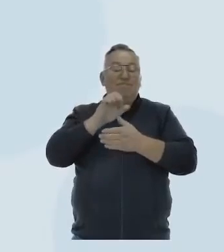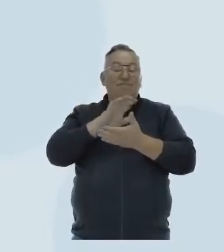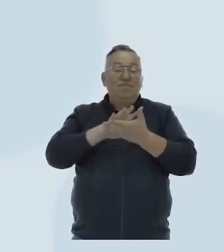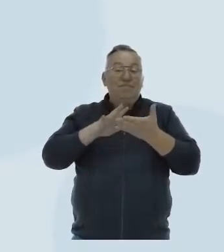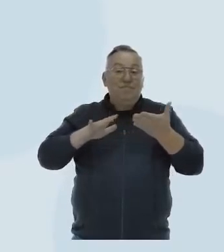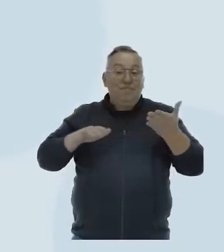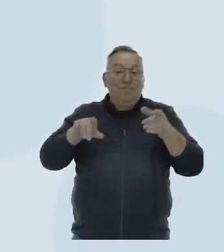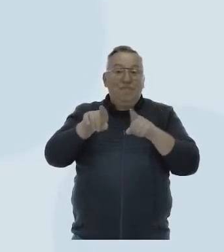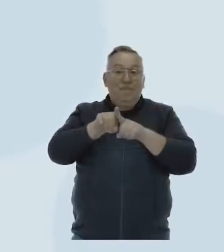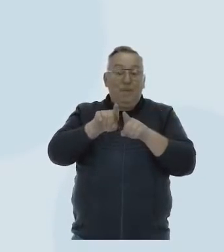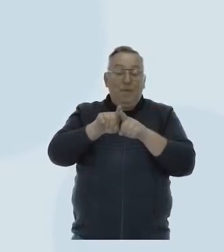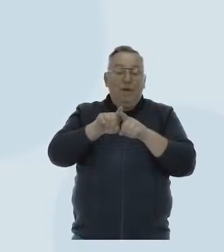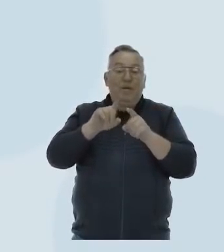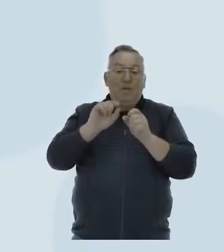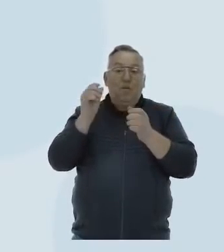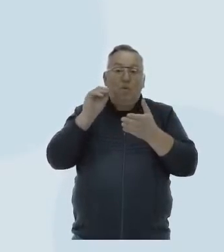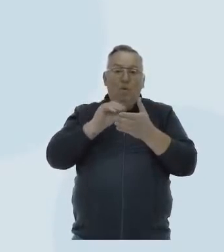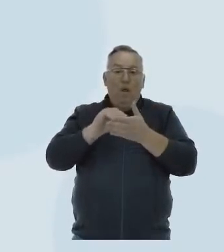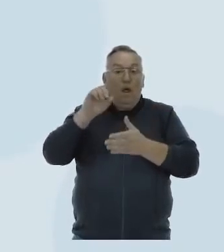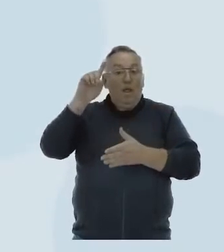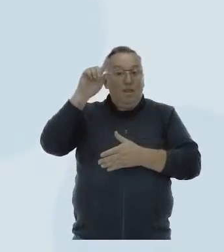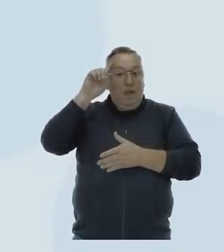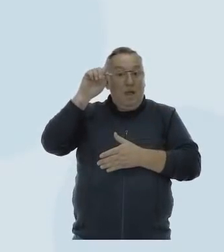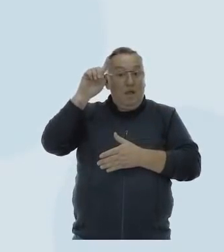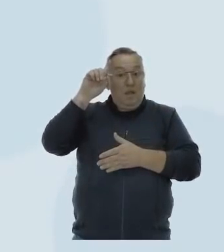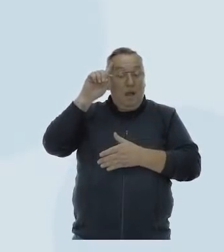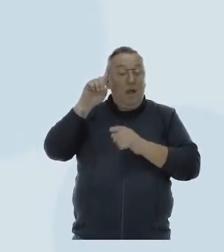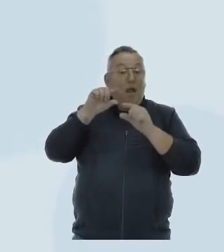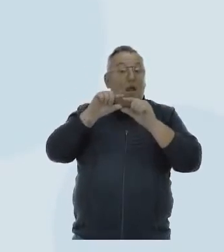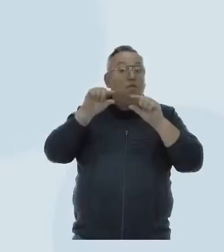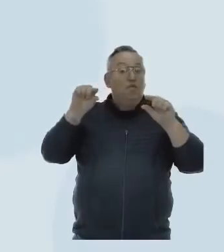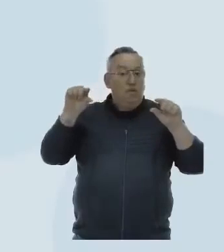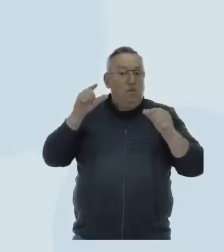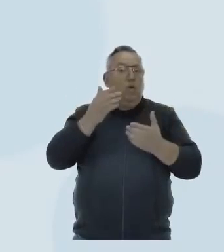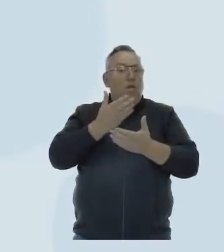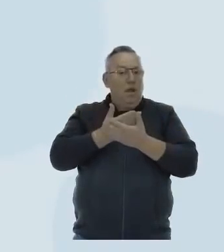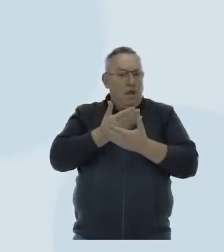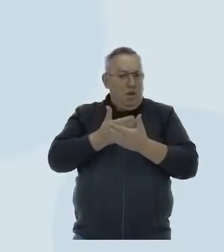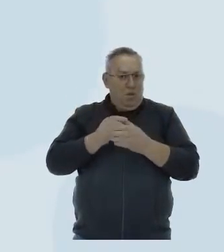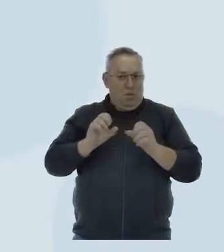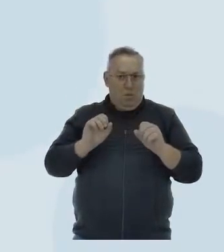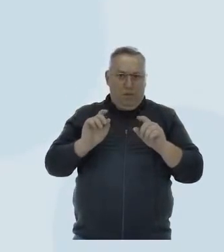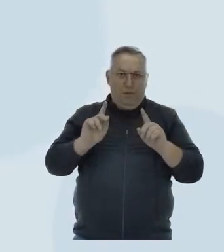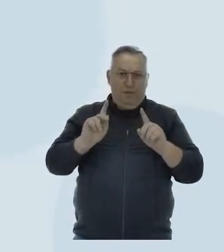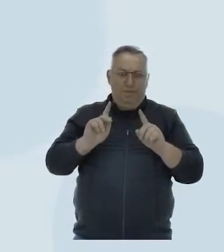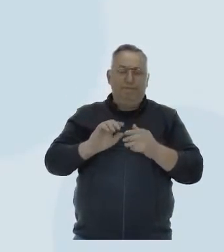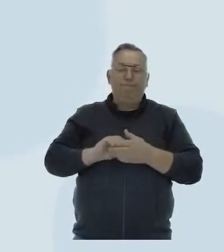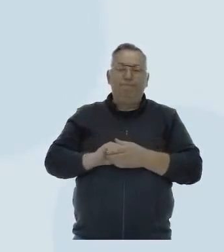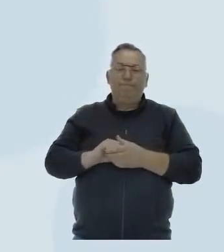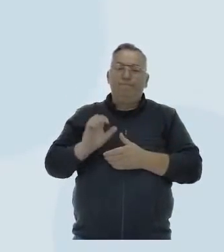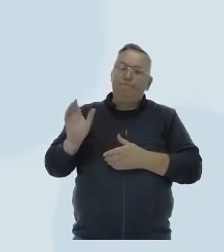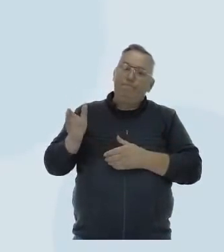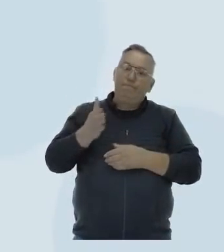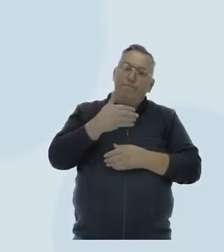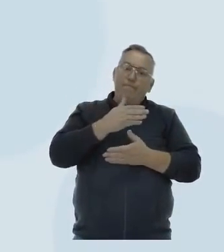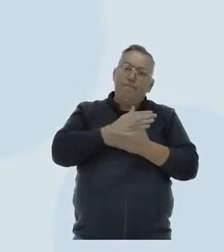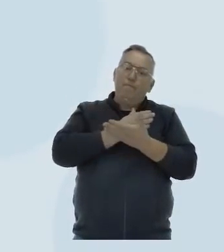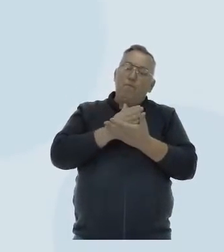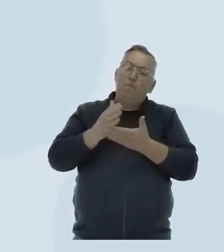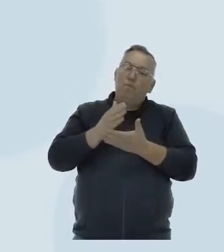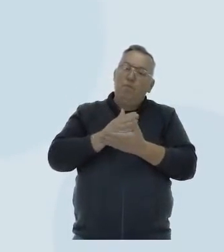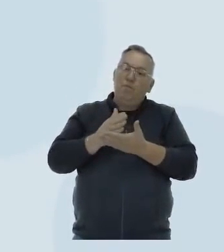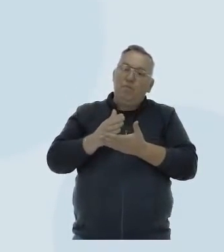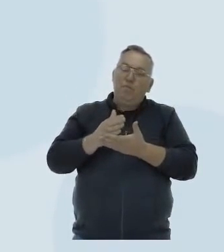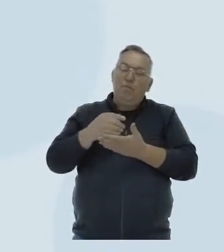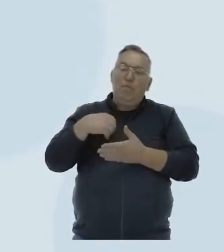esqueça de identificar a aula aí com data e título, tá bom? Muito bem, então vamos começando aí,